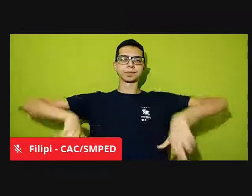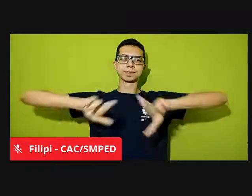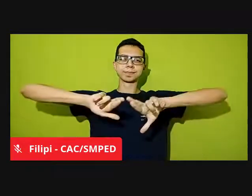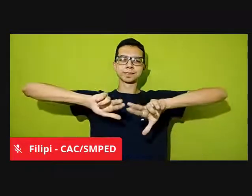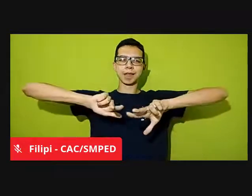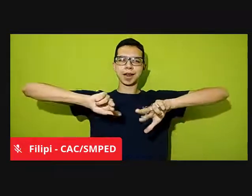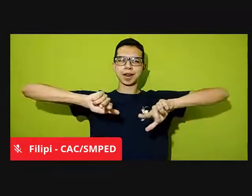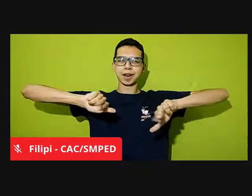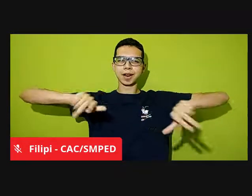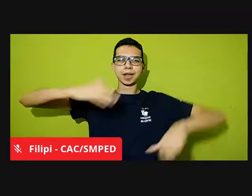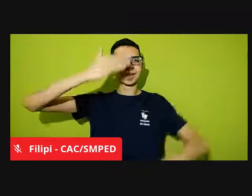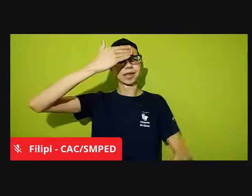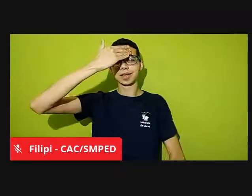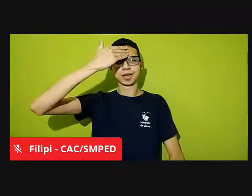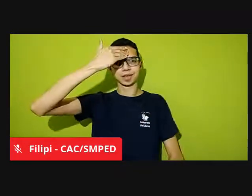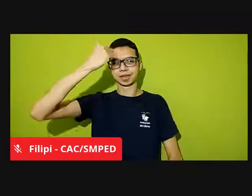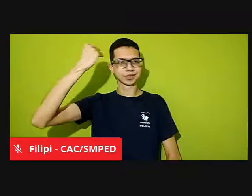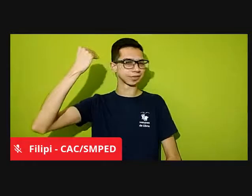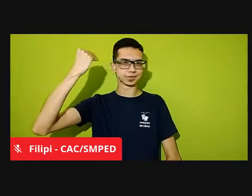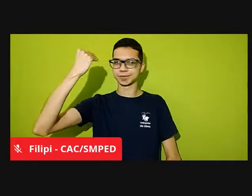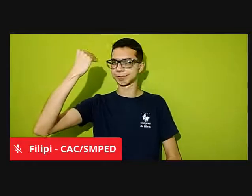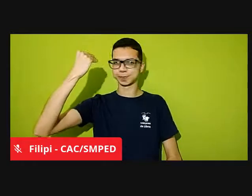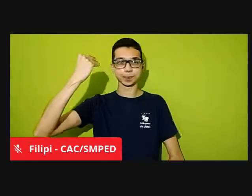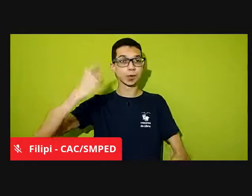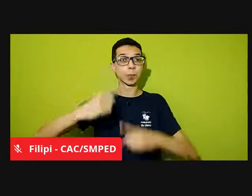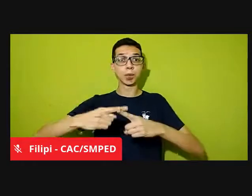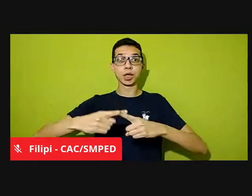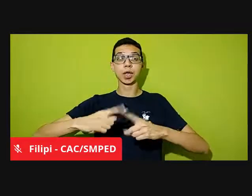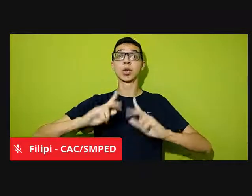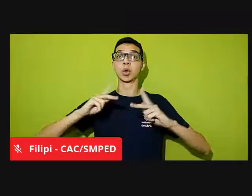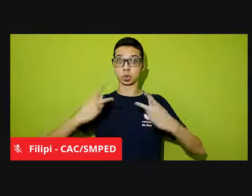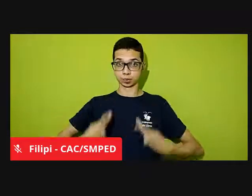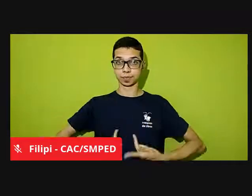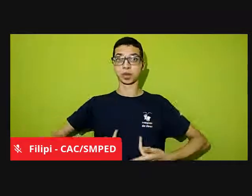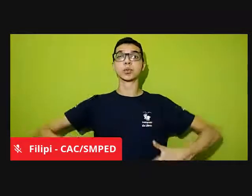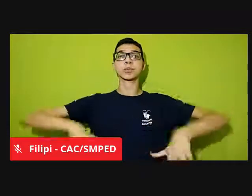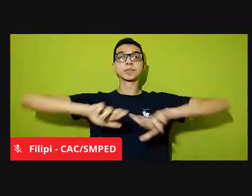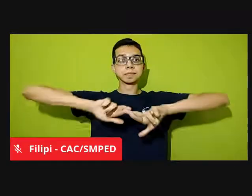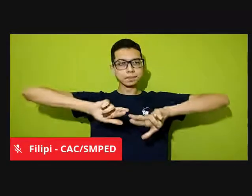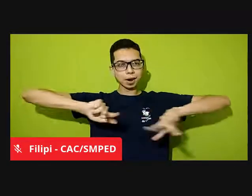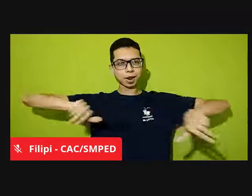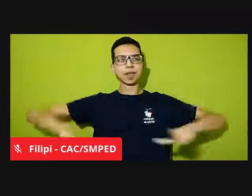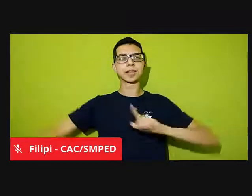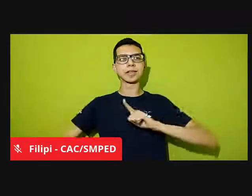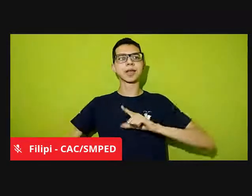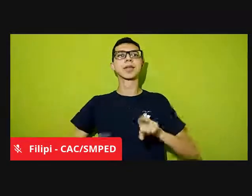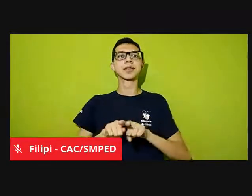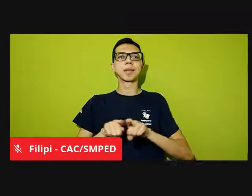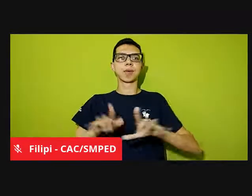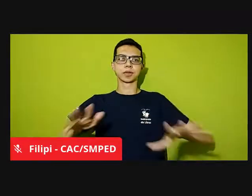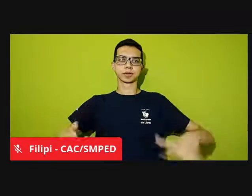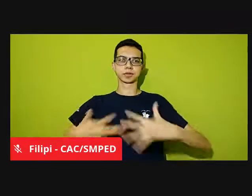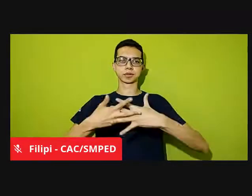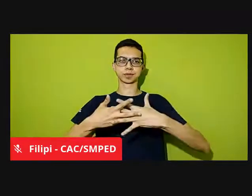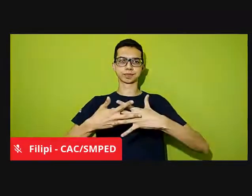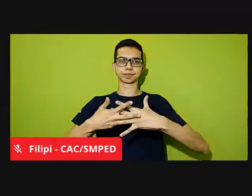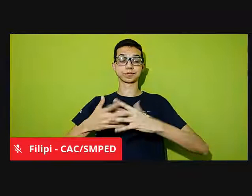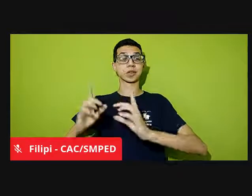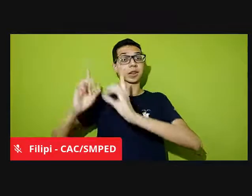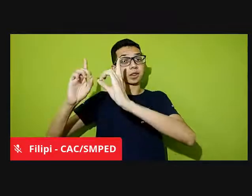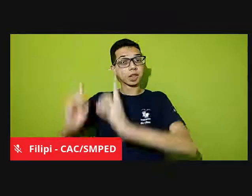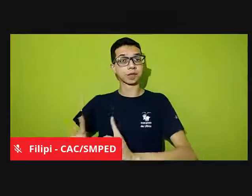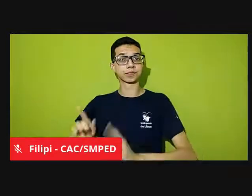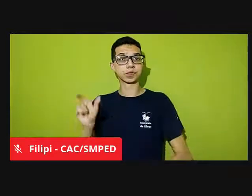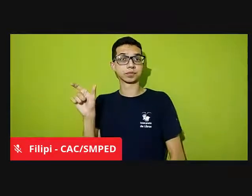pode esquecer que dentro dessa diversidade humana como um todo, também existe o cidadão com deficiência. Então, para nós,